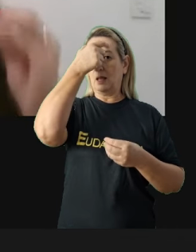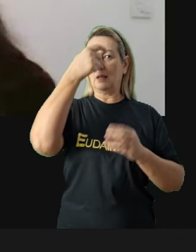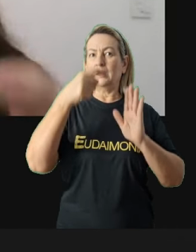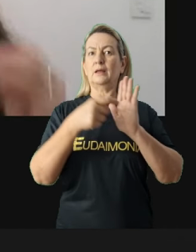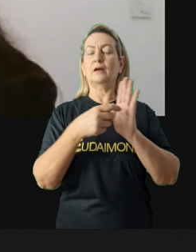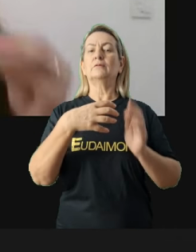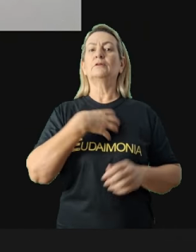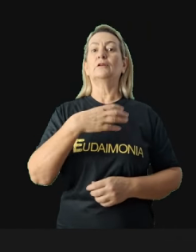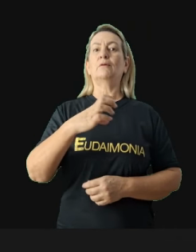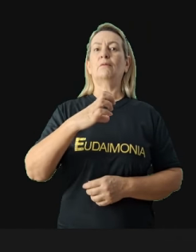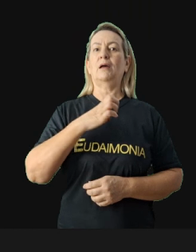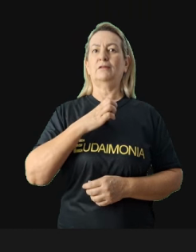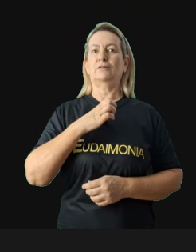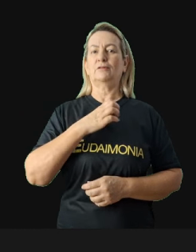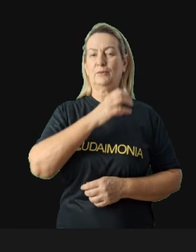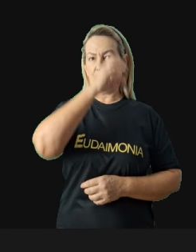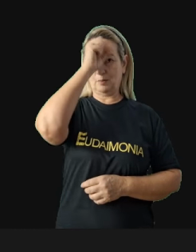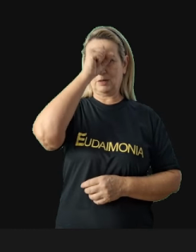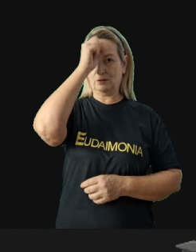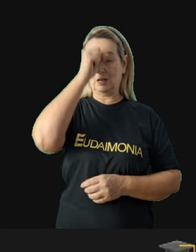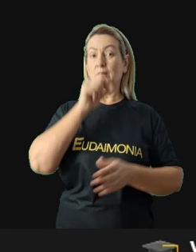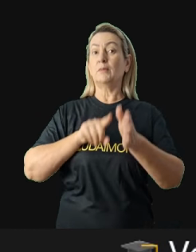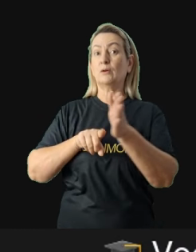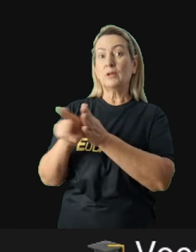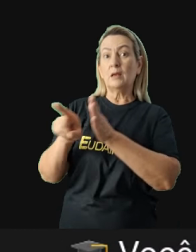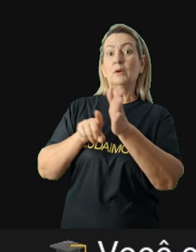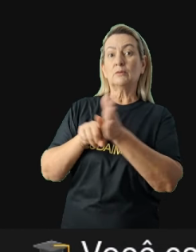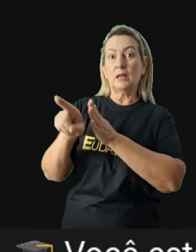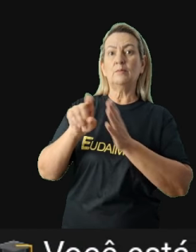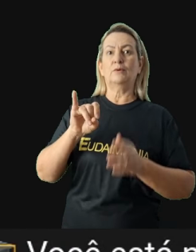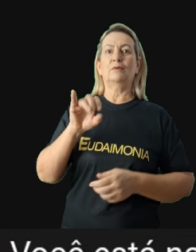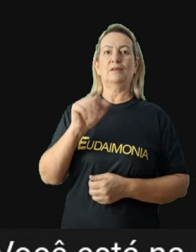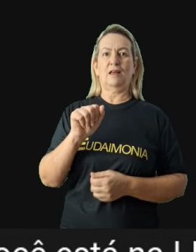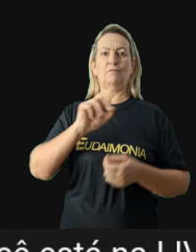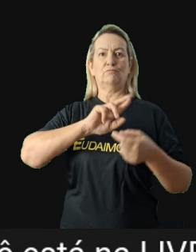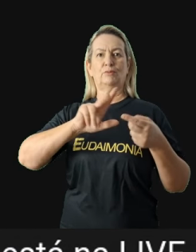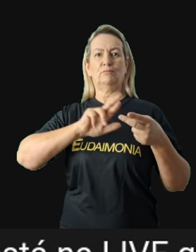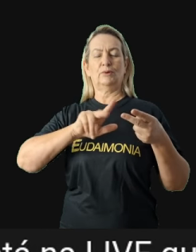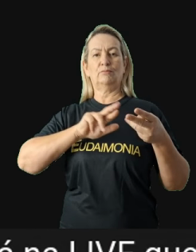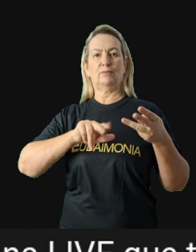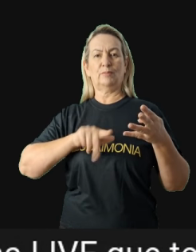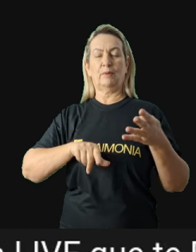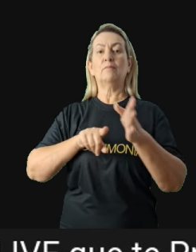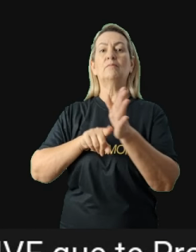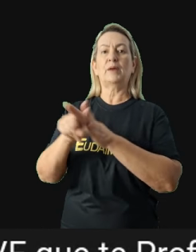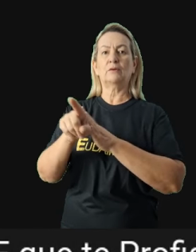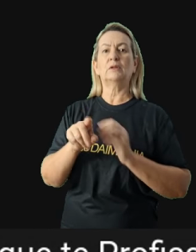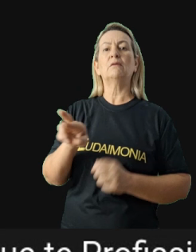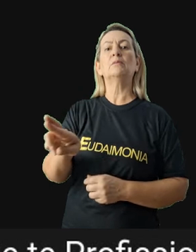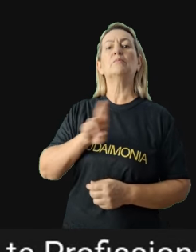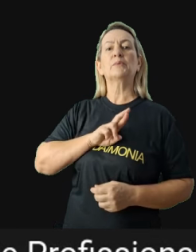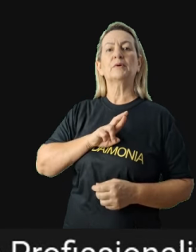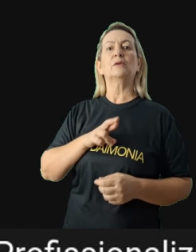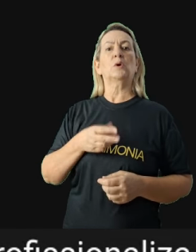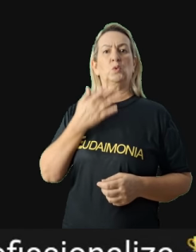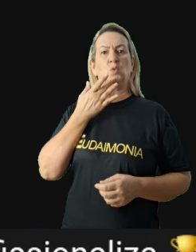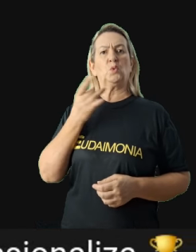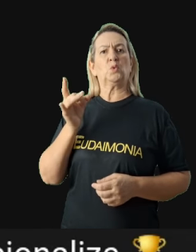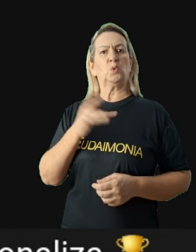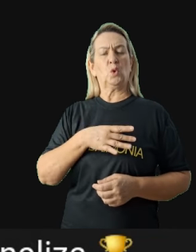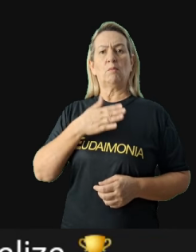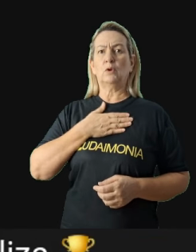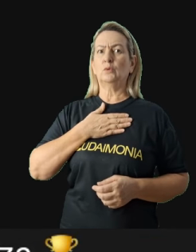vamos usar a inteligência artificial de forma ética na aprendizagem? Perguntei para o Bard, perguntei para o Bing, perguntei para